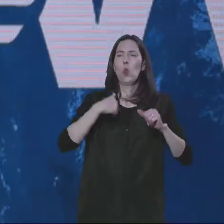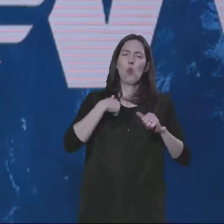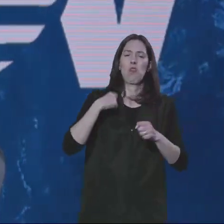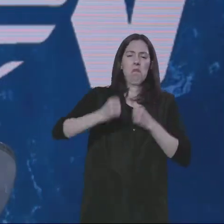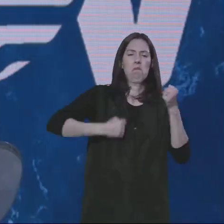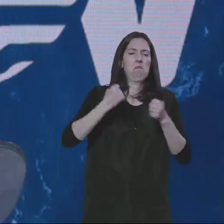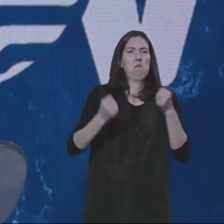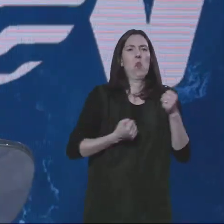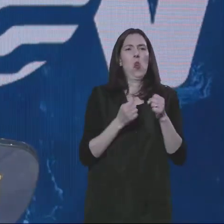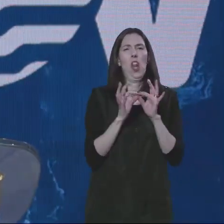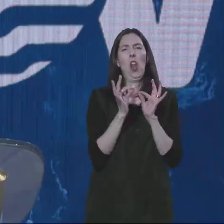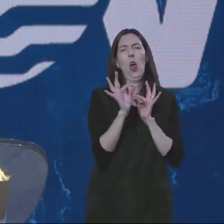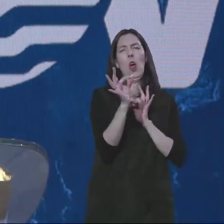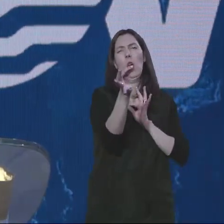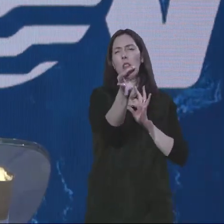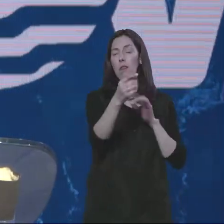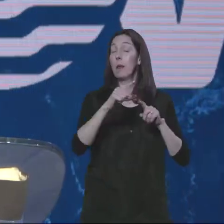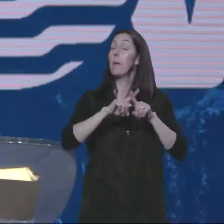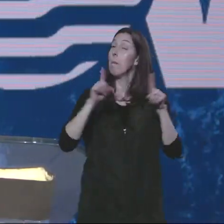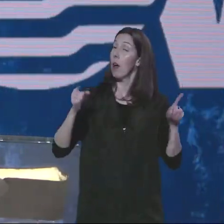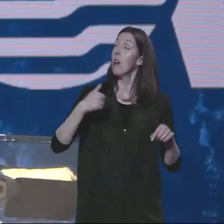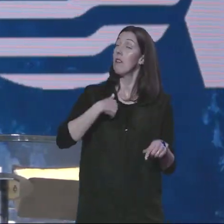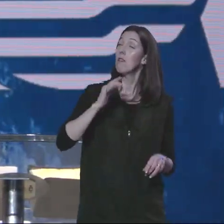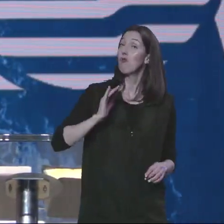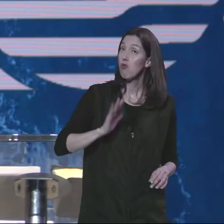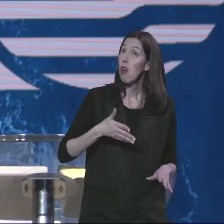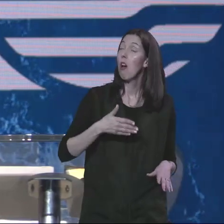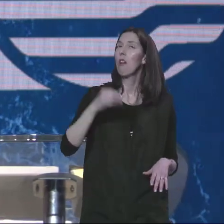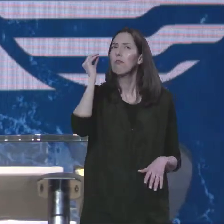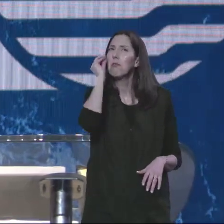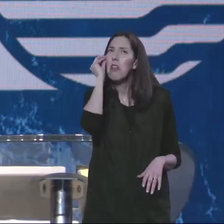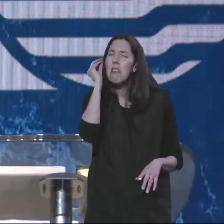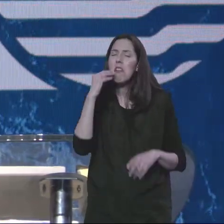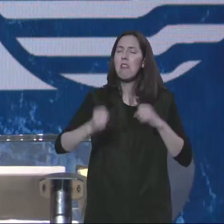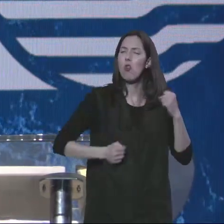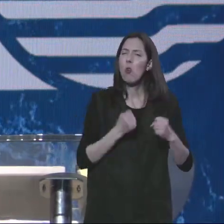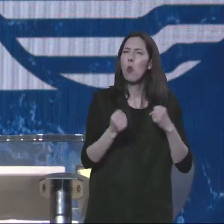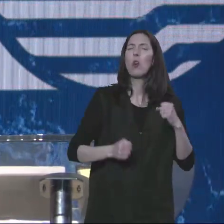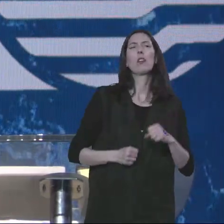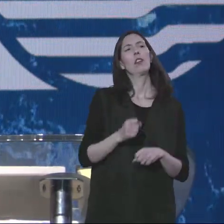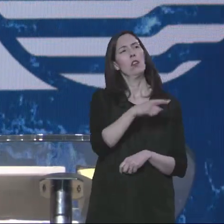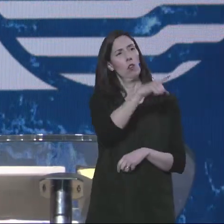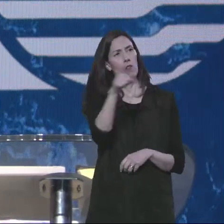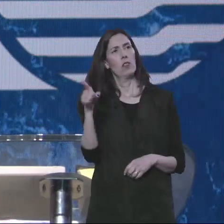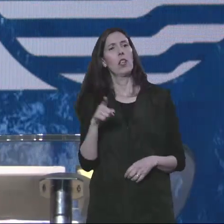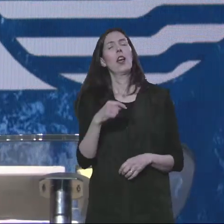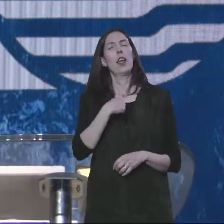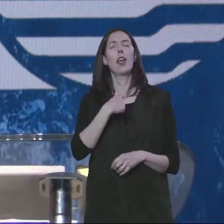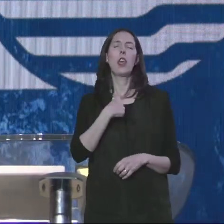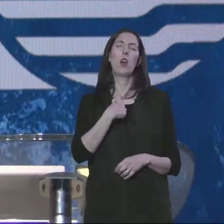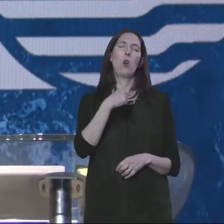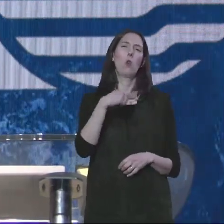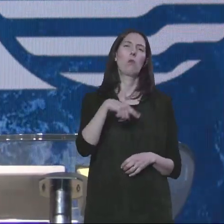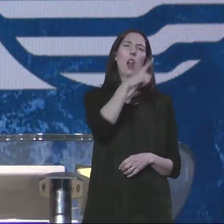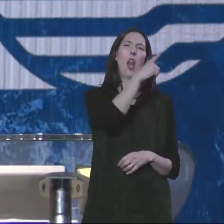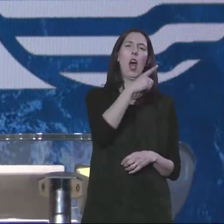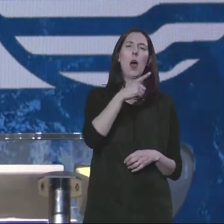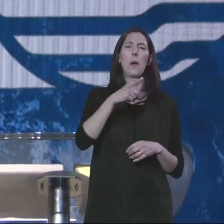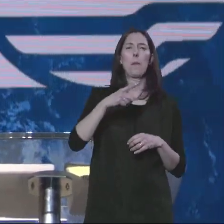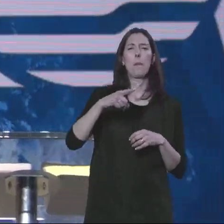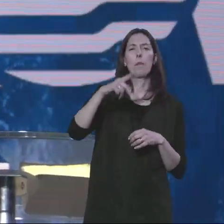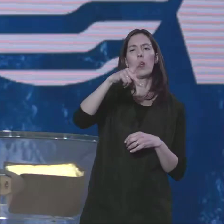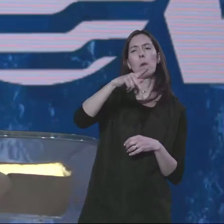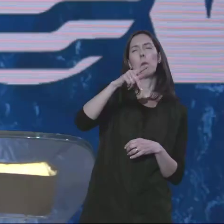maratona, mas eu já me propus a correr bastante. Eu já falei para vocês várias vezes que eu gosto de ir no Parque Barigui.